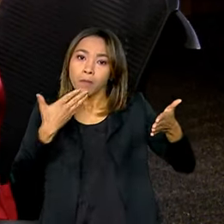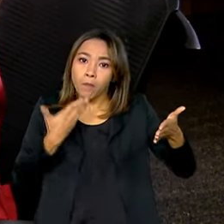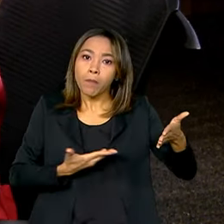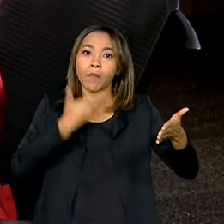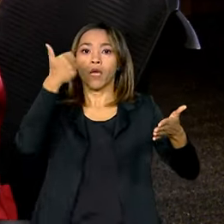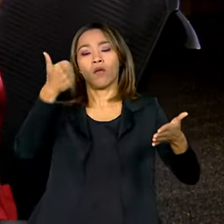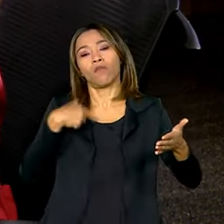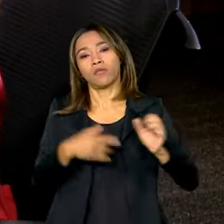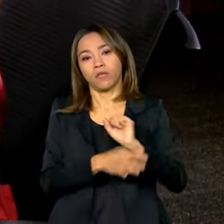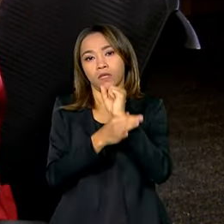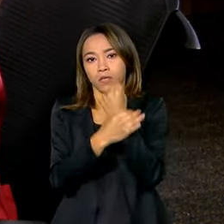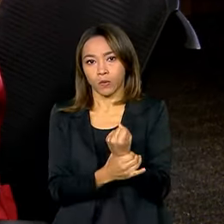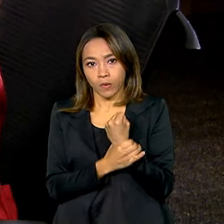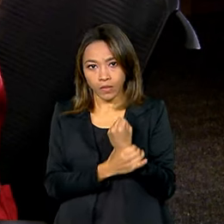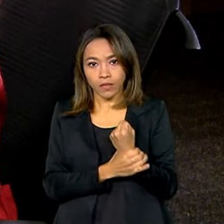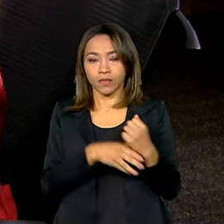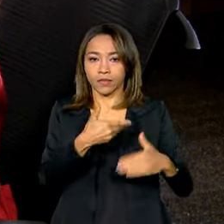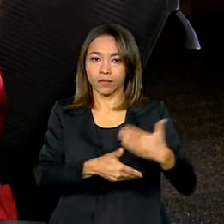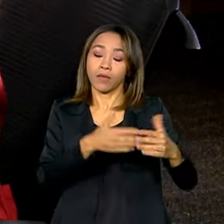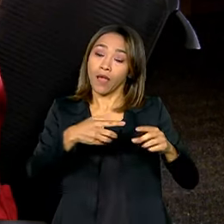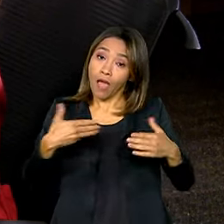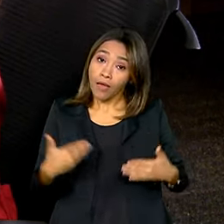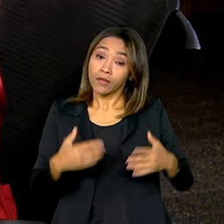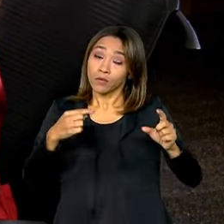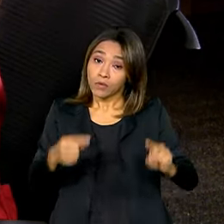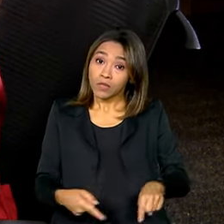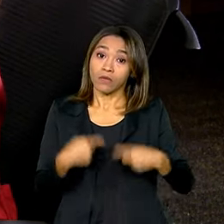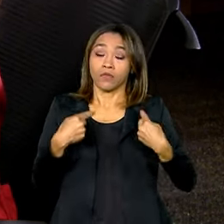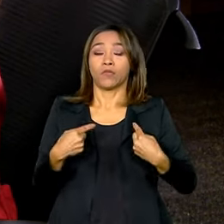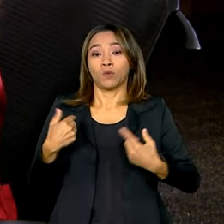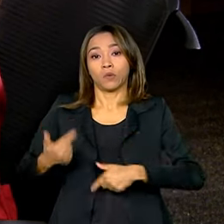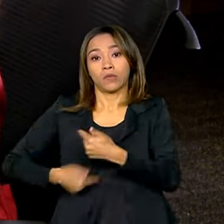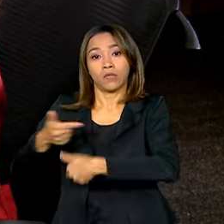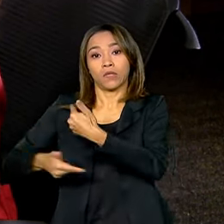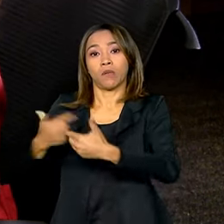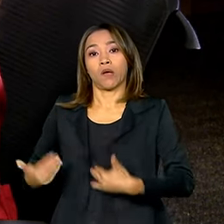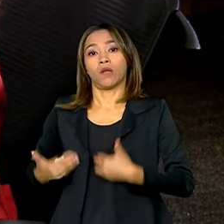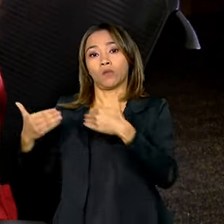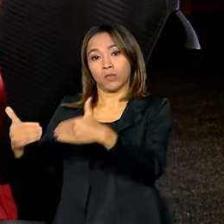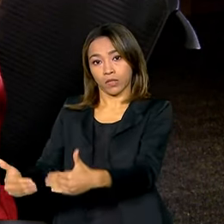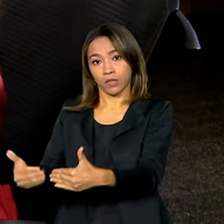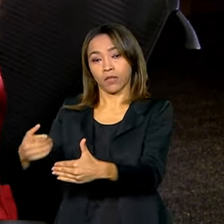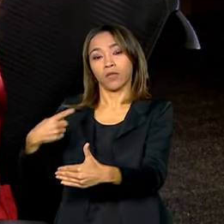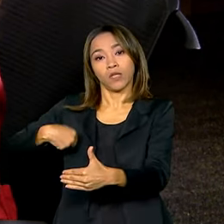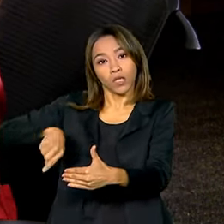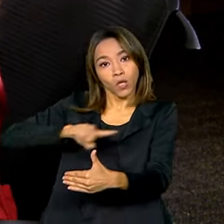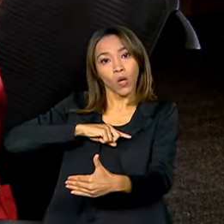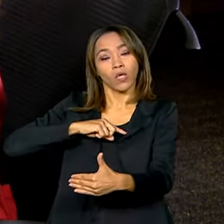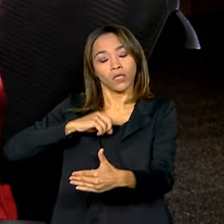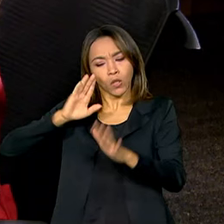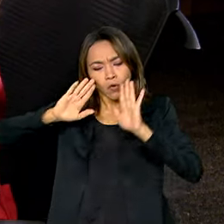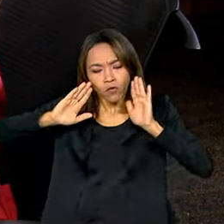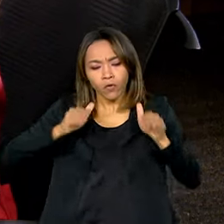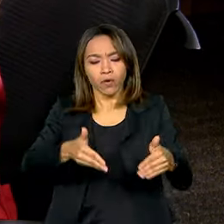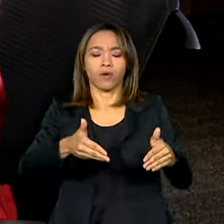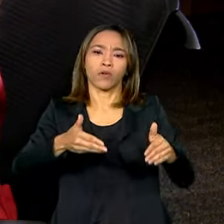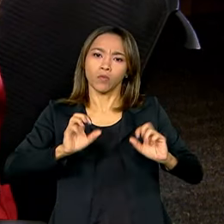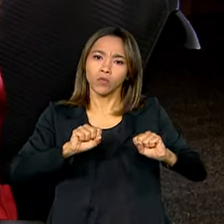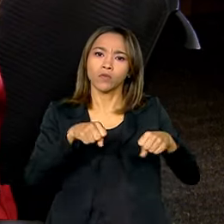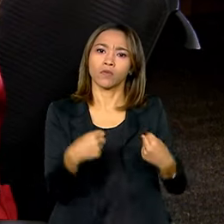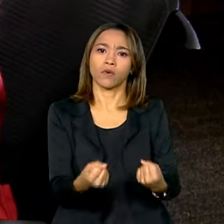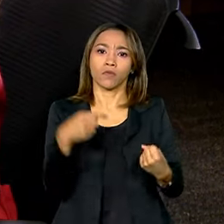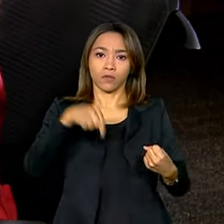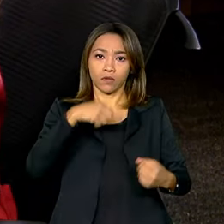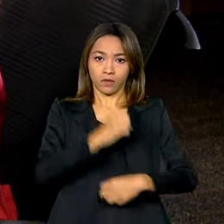esse processo. E é esse o desafio permanente do Ministério. E foi nisso que nós concentramos os nossos esforços esse ano.